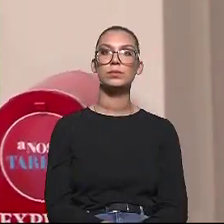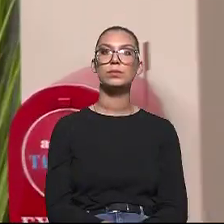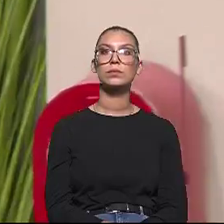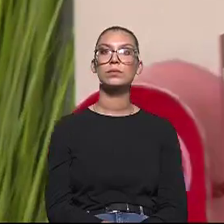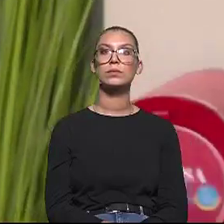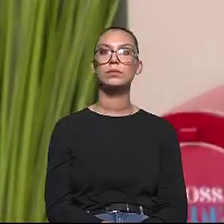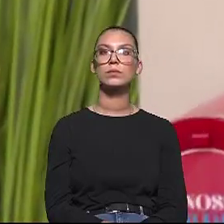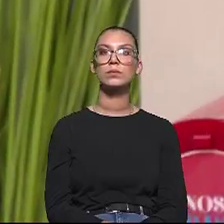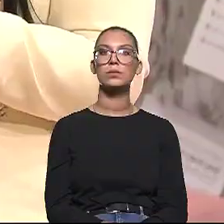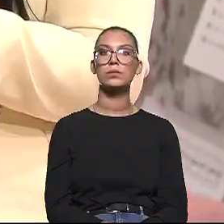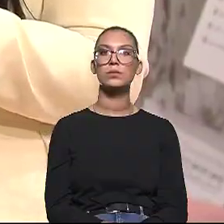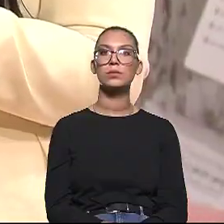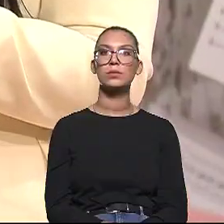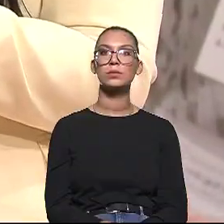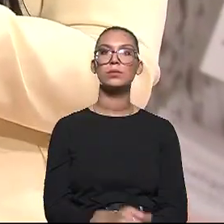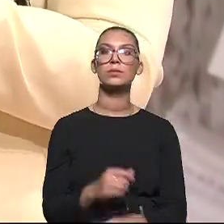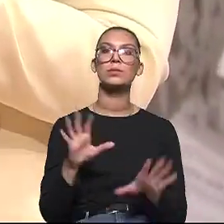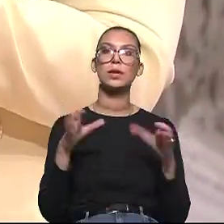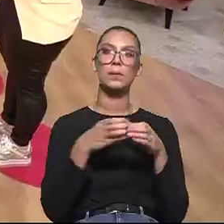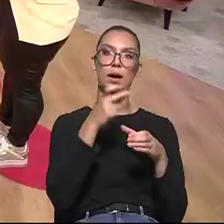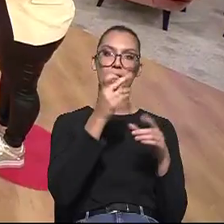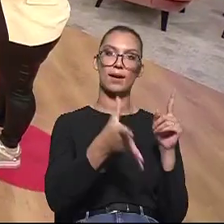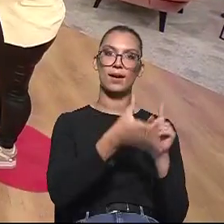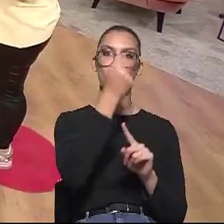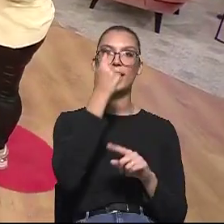8 de ouros, 4 de ouros, ganha a equipa A!